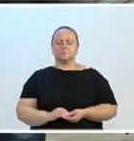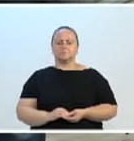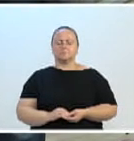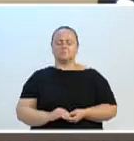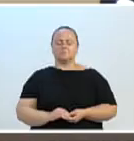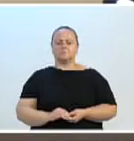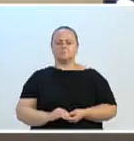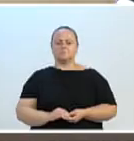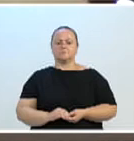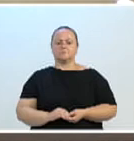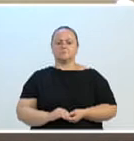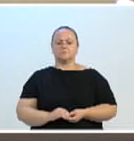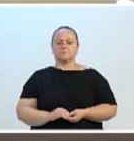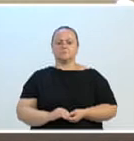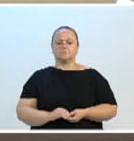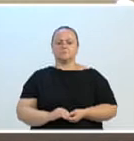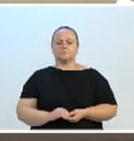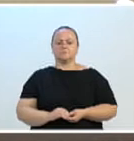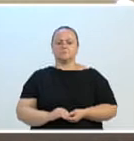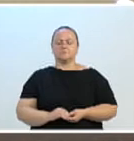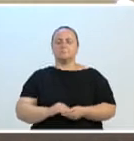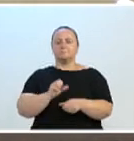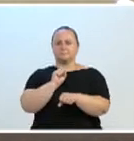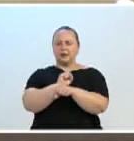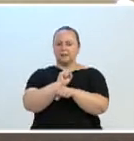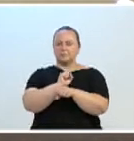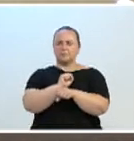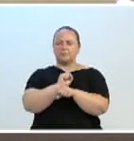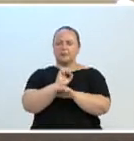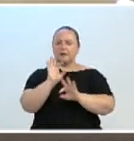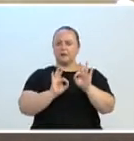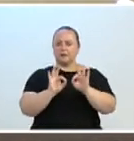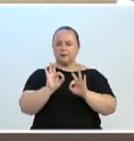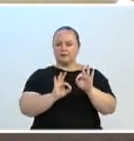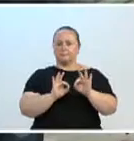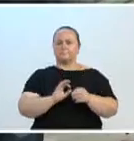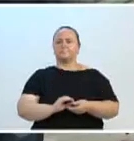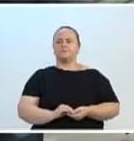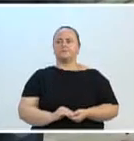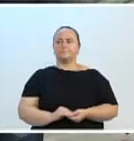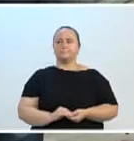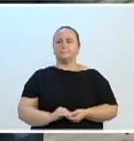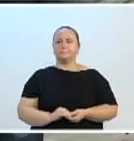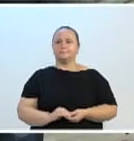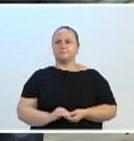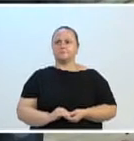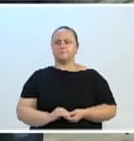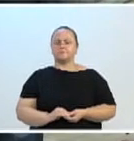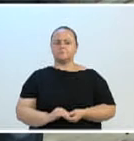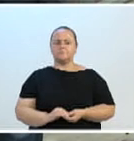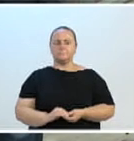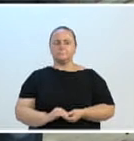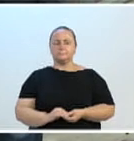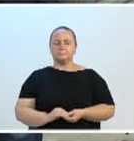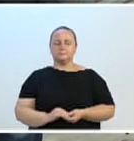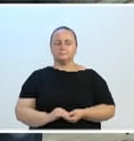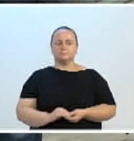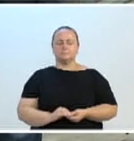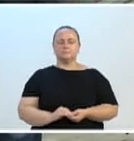Só aguardem por um minuto por questões técnicas. Acho que não tem nenhum problema.